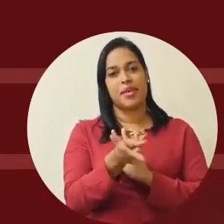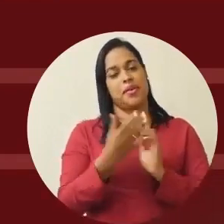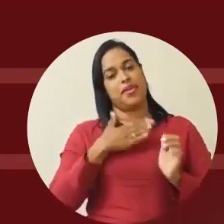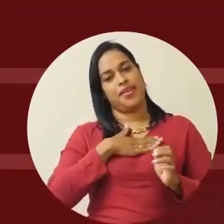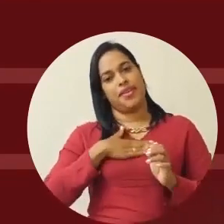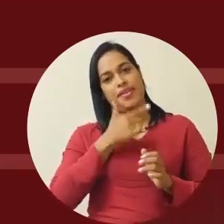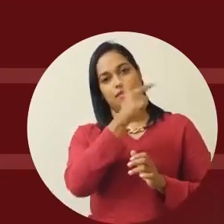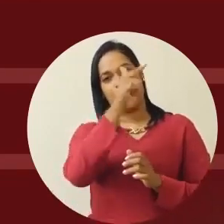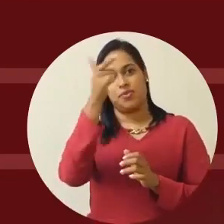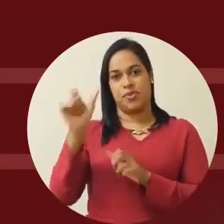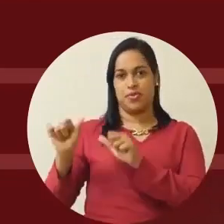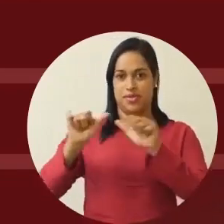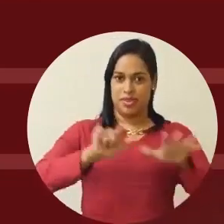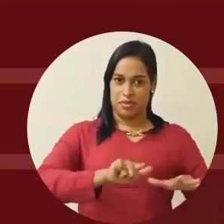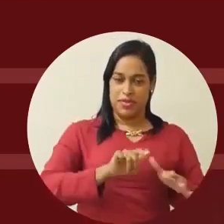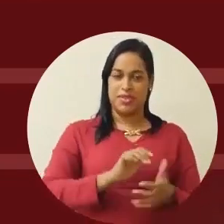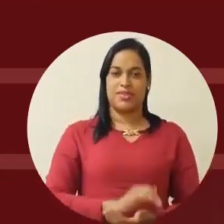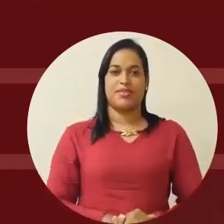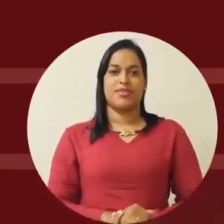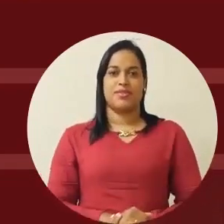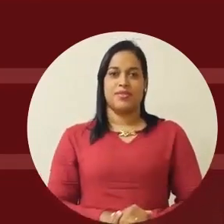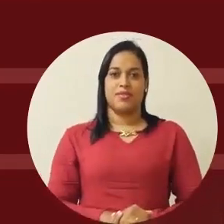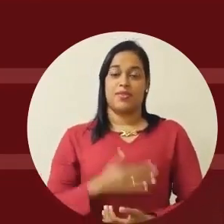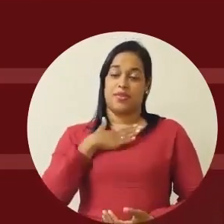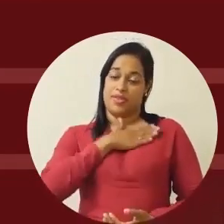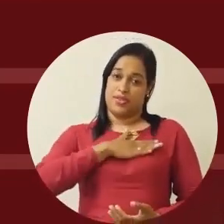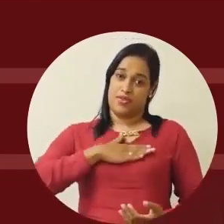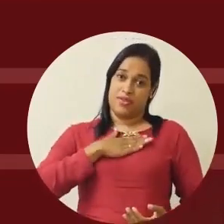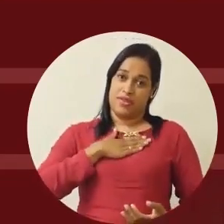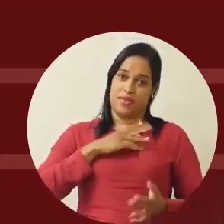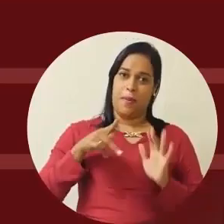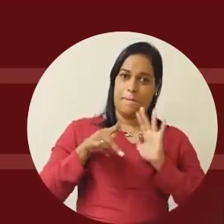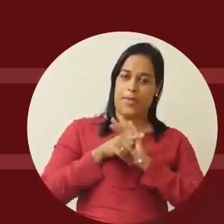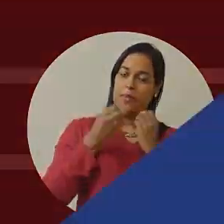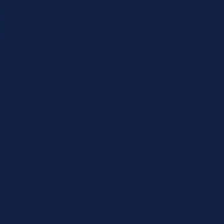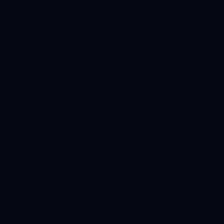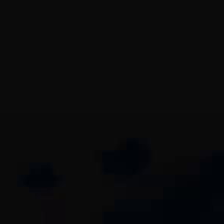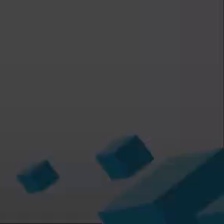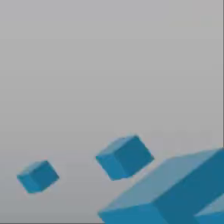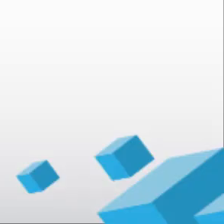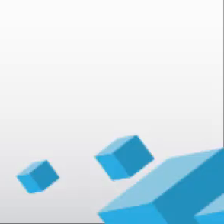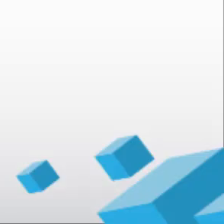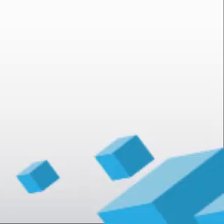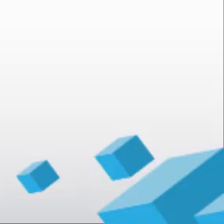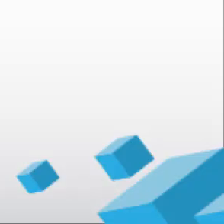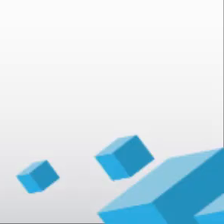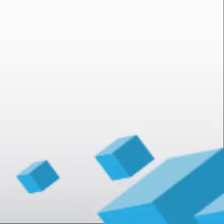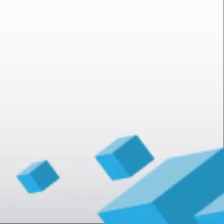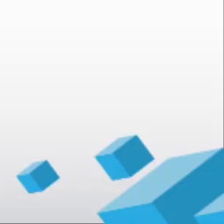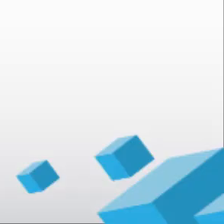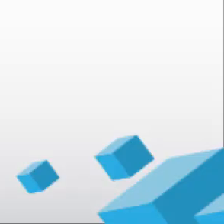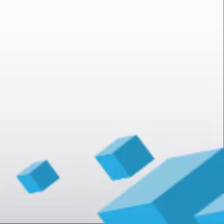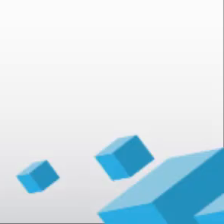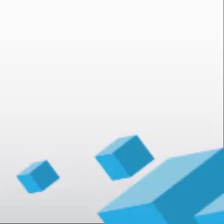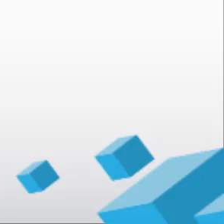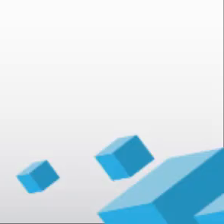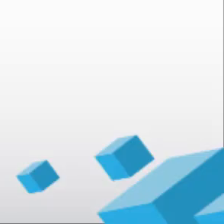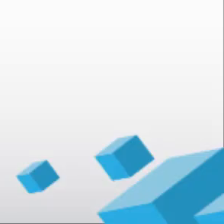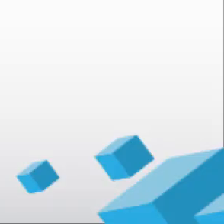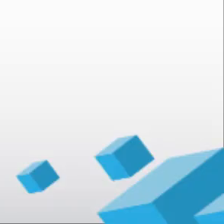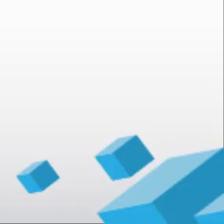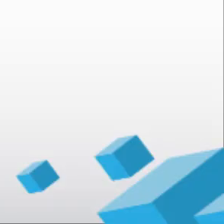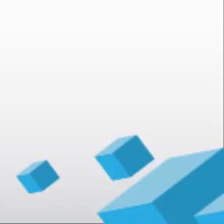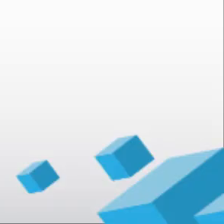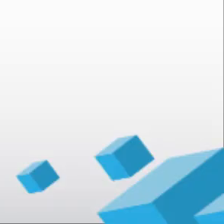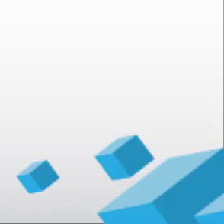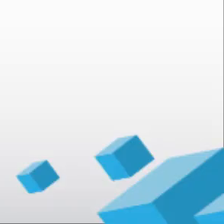efetividade nas próximas semanas. Será uma satisfação. Sejam bem-vindos. Som direto, Luiz Vitor.